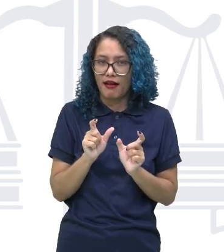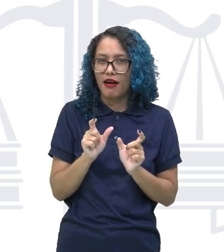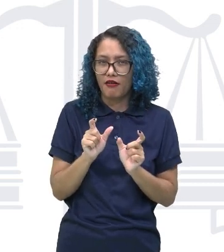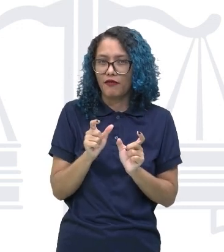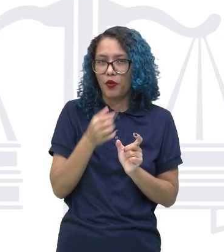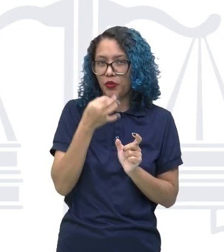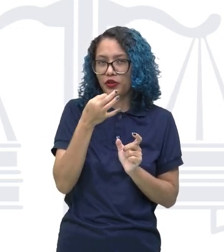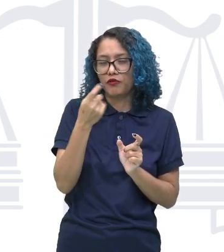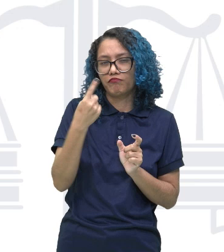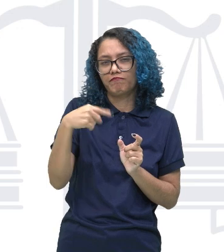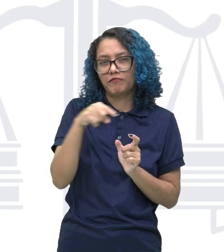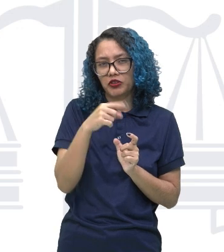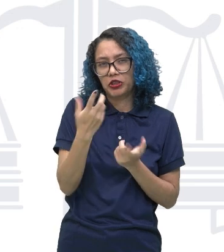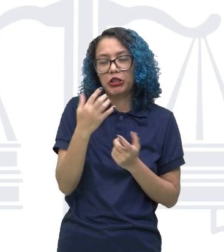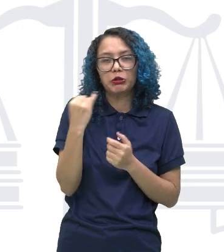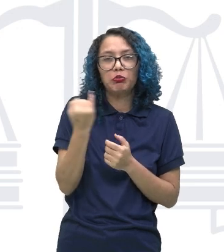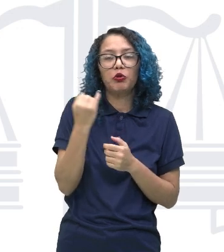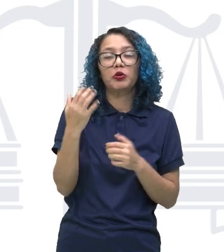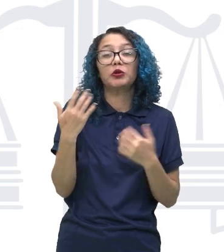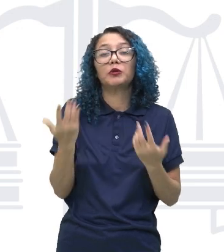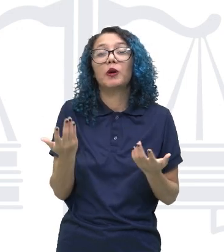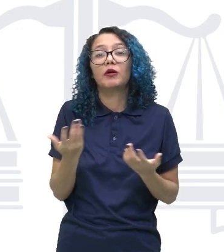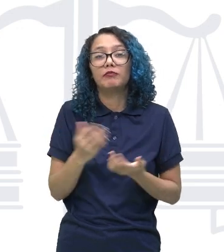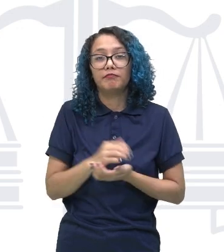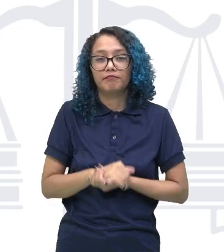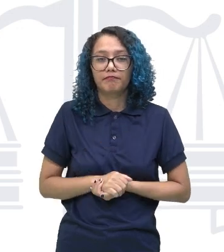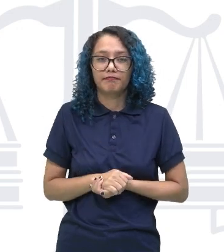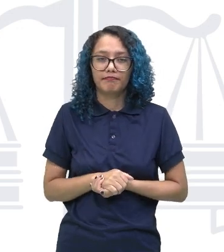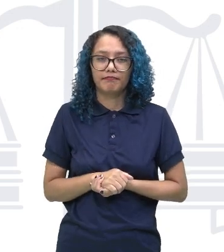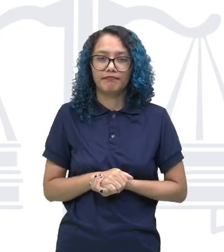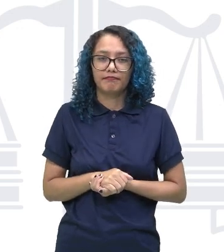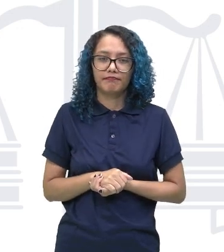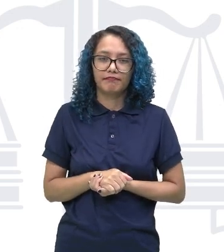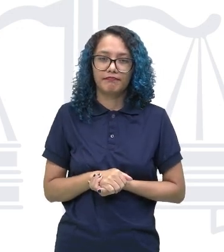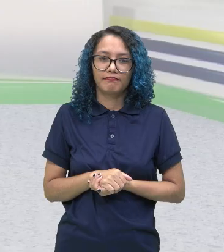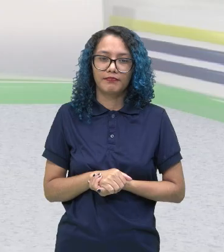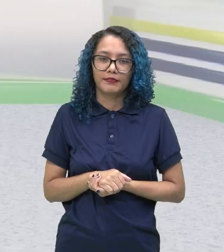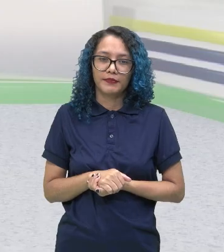as palavras que vocês acham serem importantes de 1 a 6.